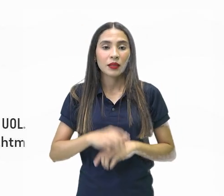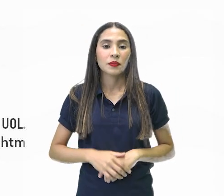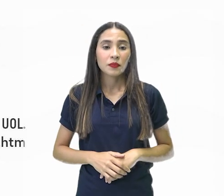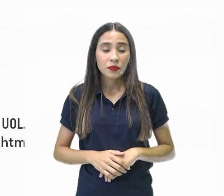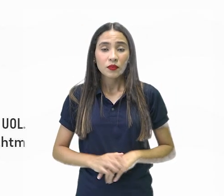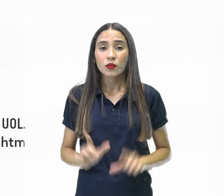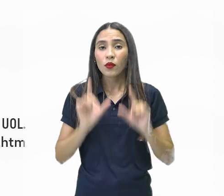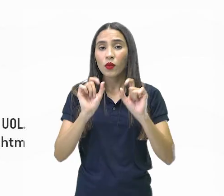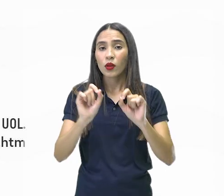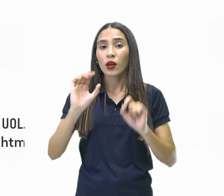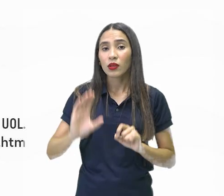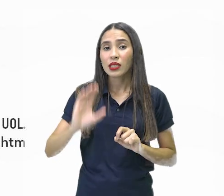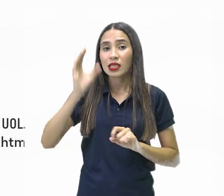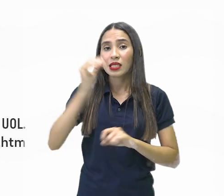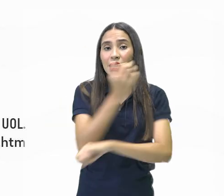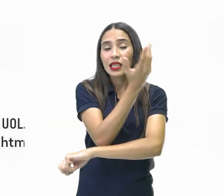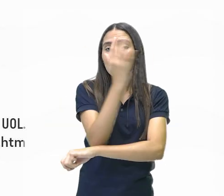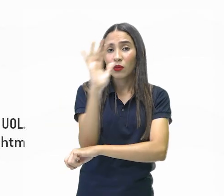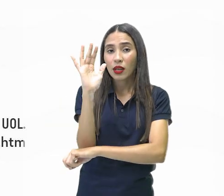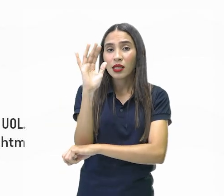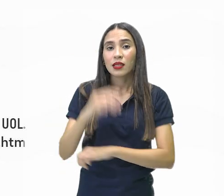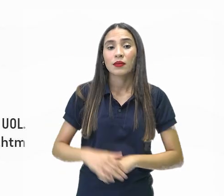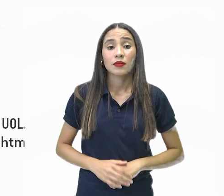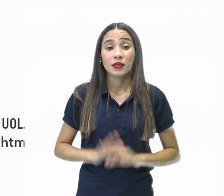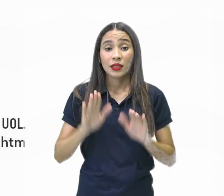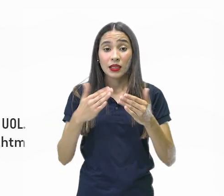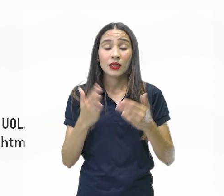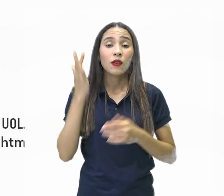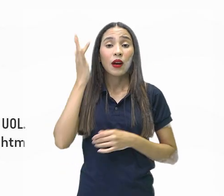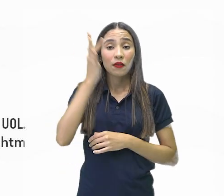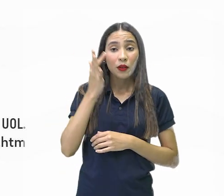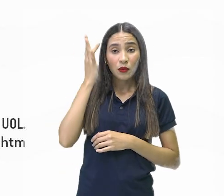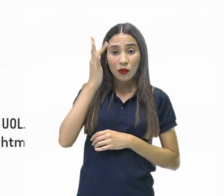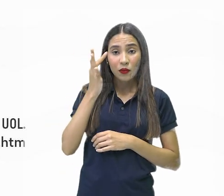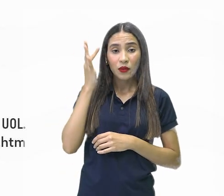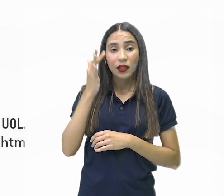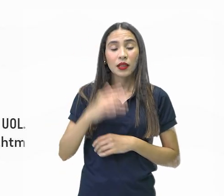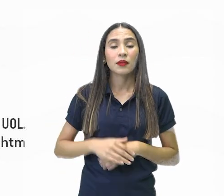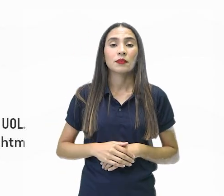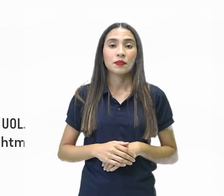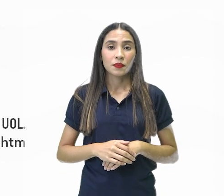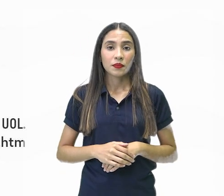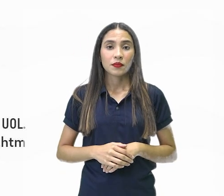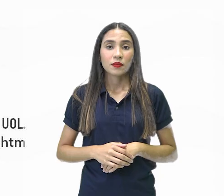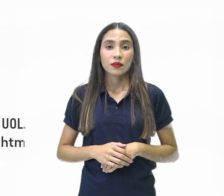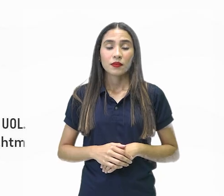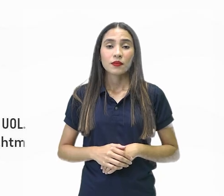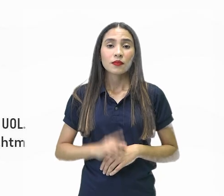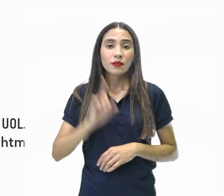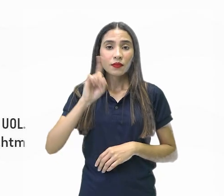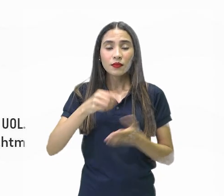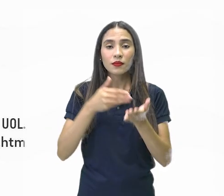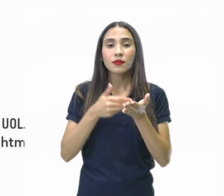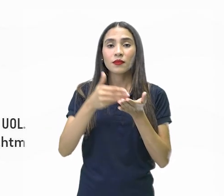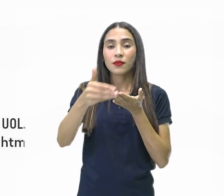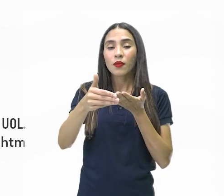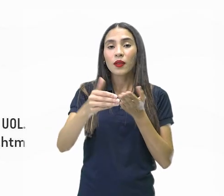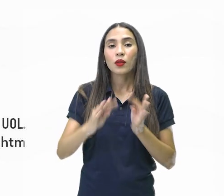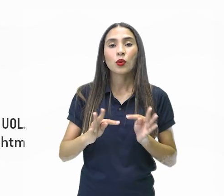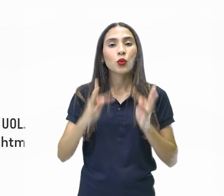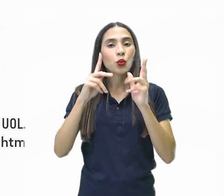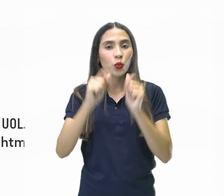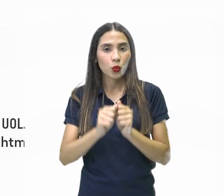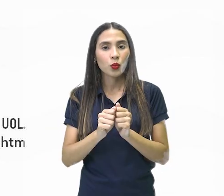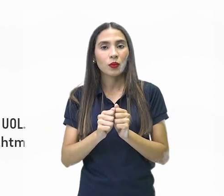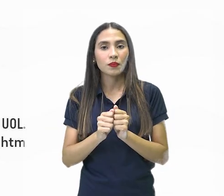filosóficas para o que acontecia na natureza. Então, a filosofia, ela, na verdade, é o